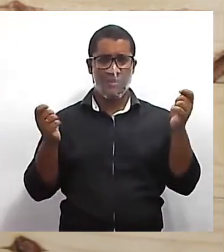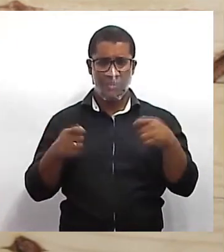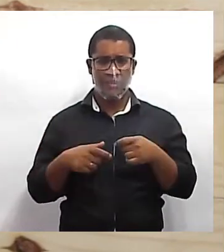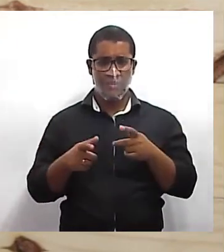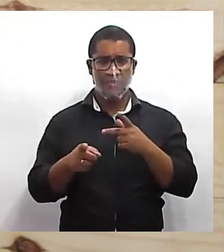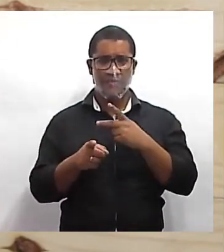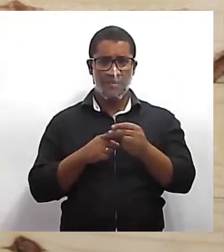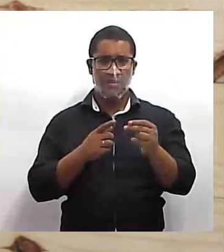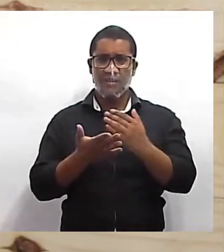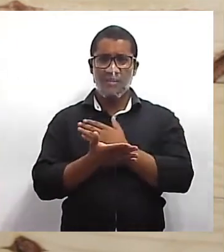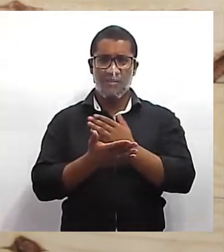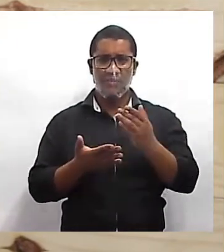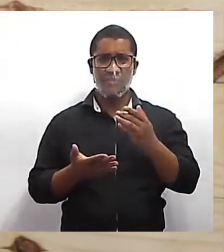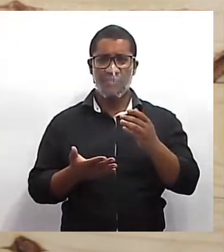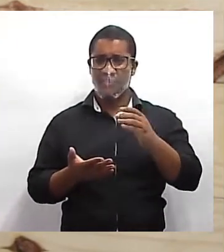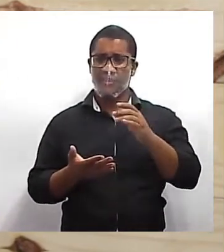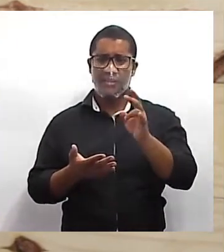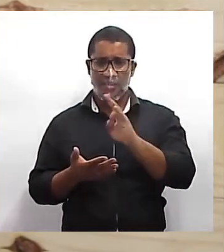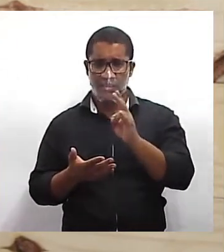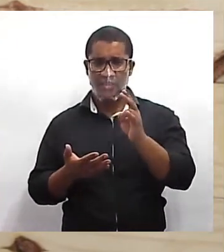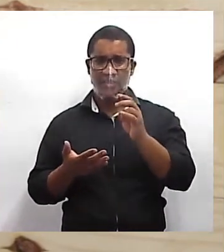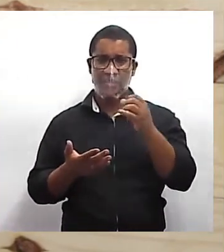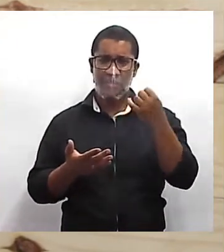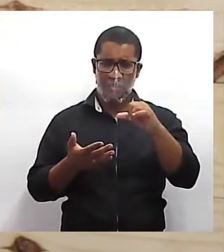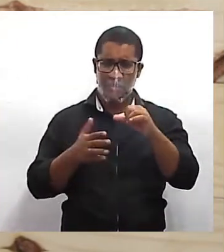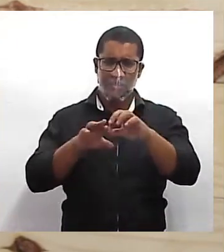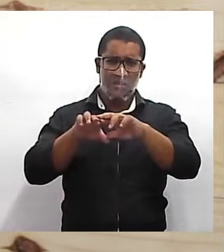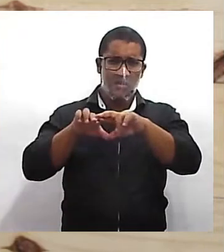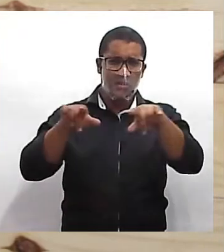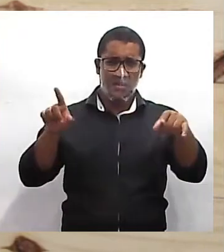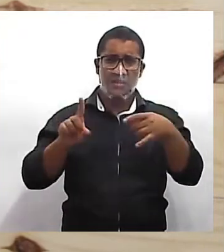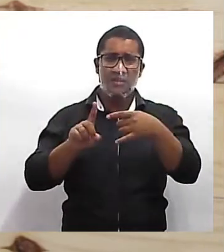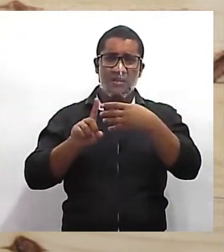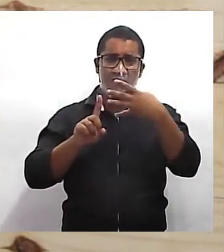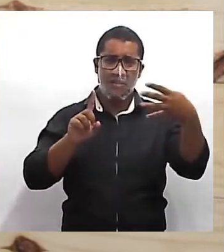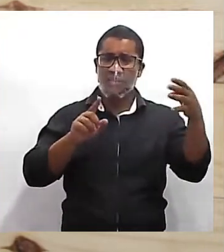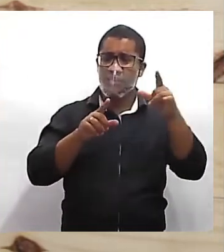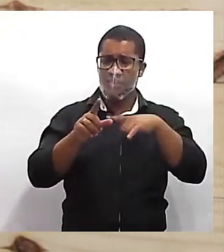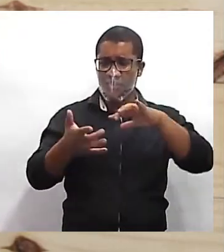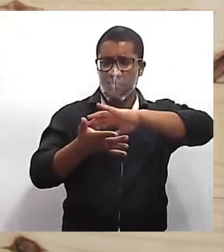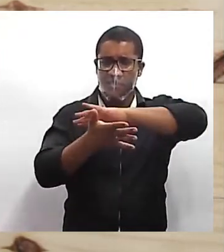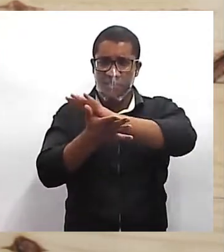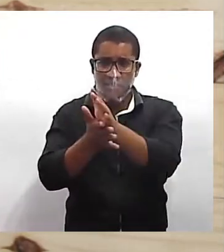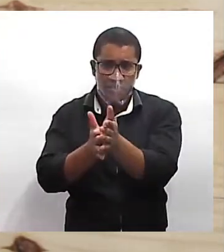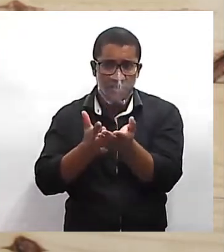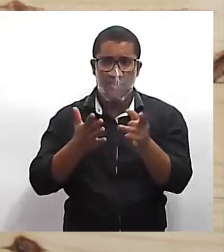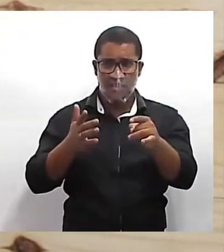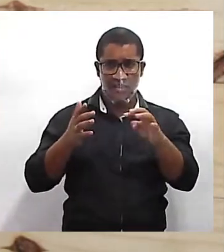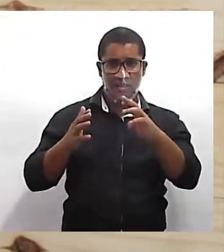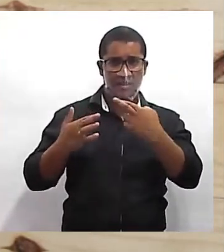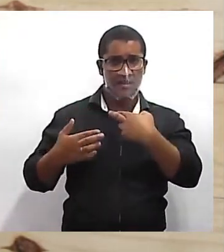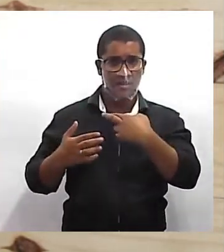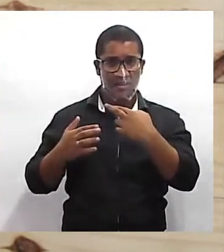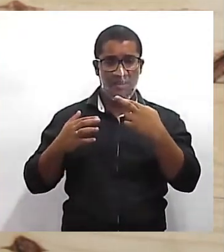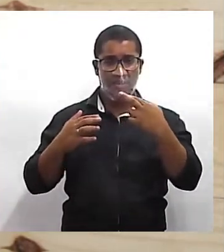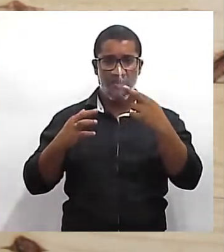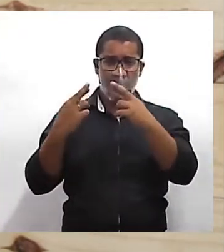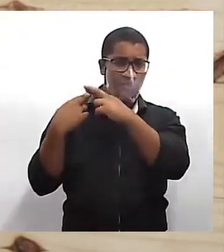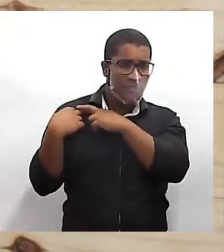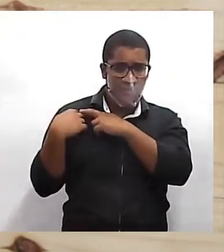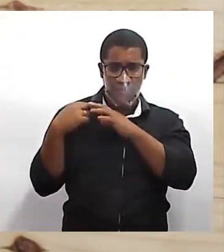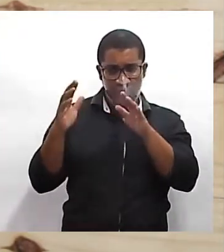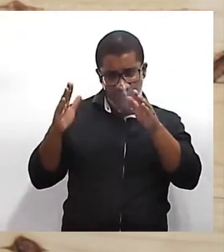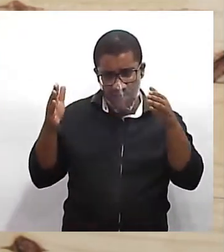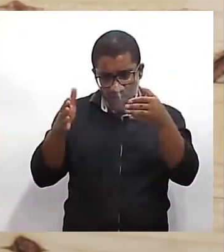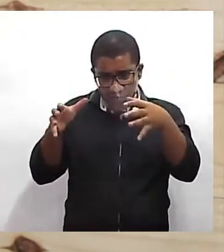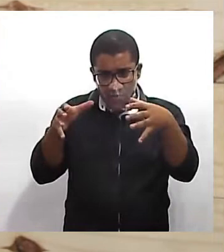candidatos homofóbicos, candidatos que não têm pauta, não têm compromisso com pautas e demandas sociais, candidatos que não percebem a